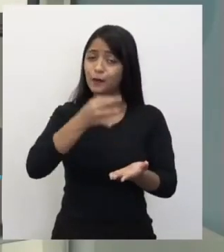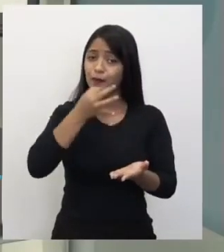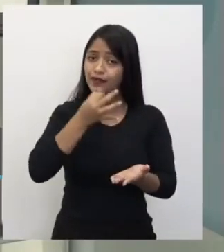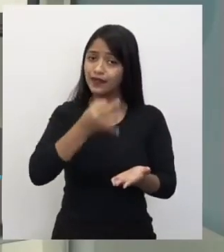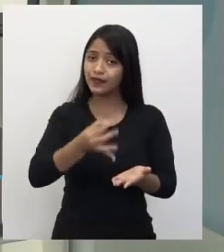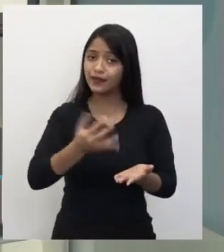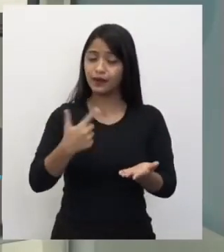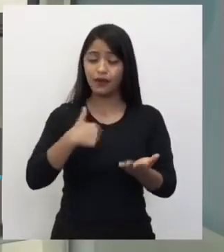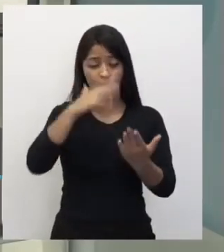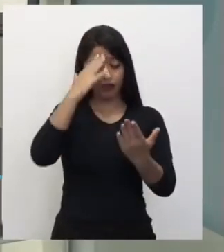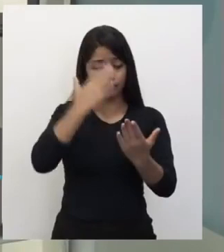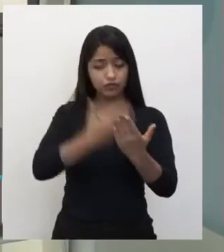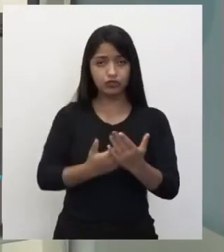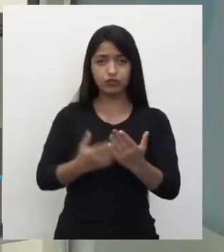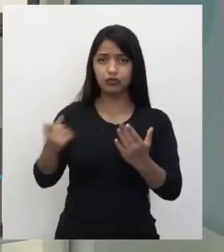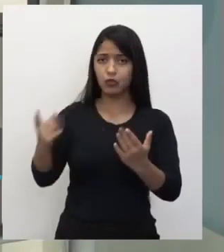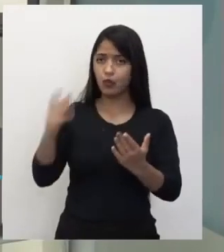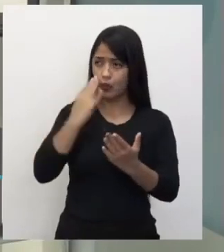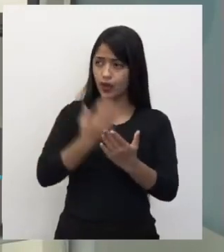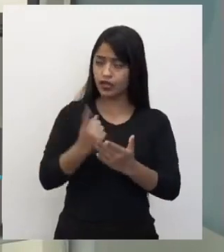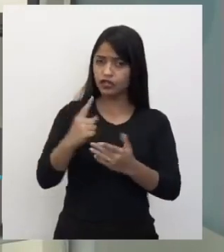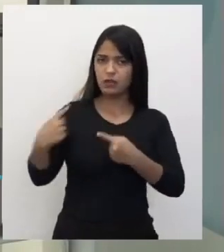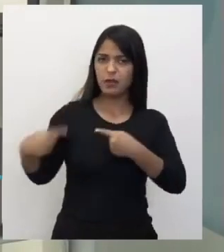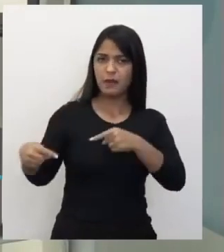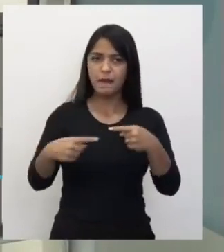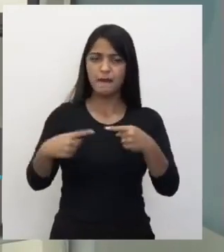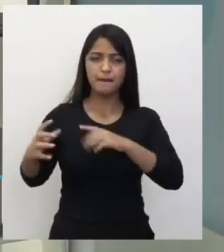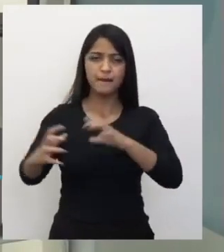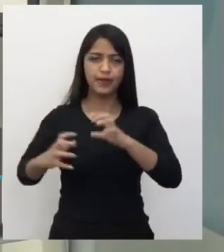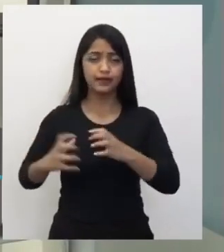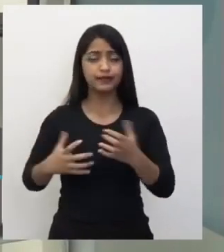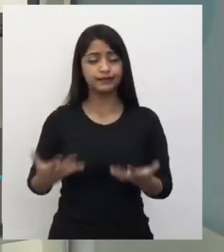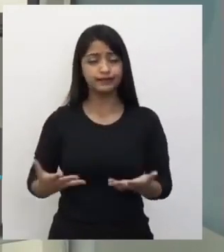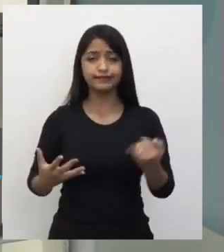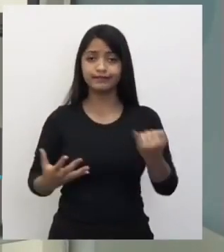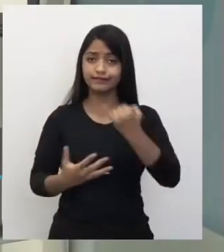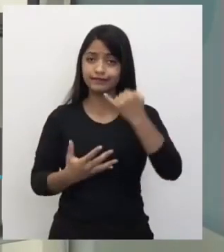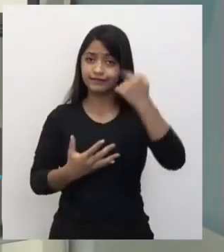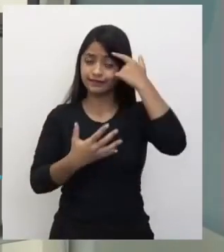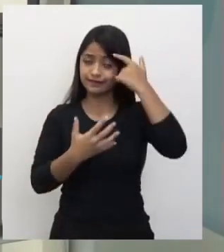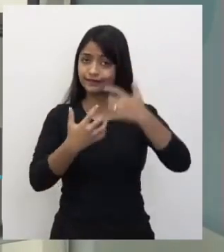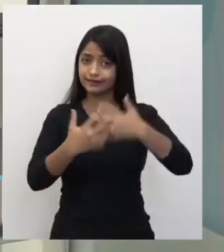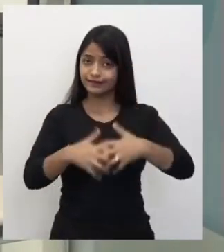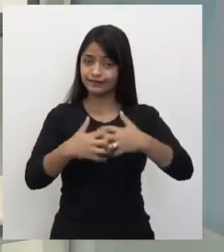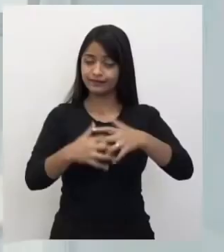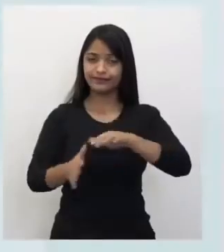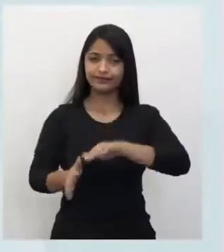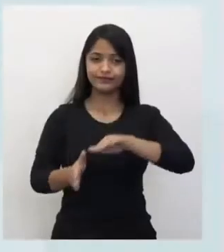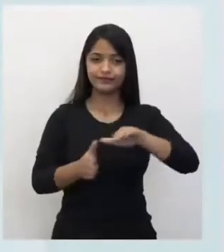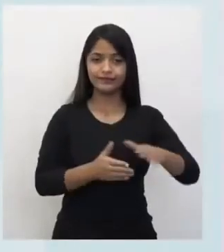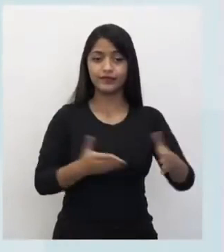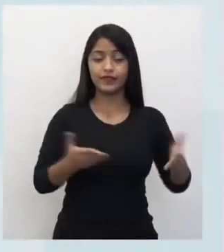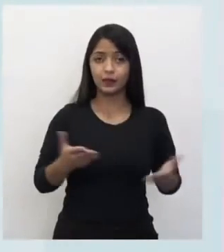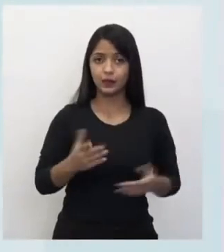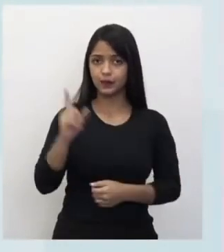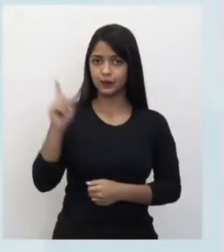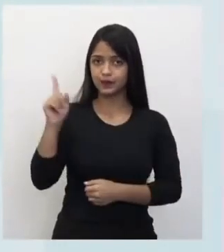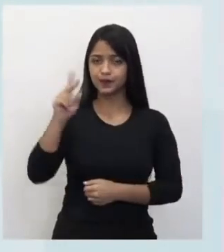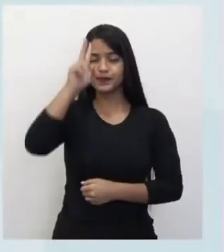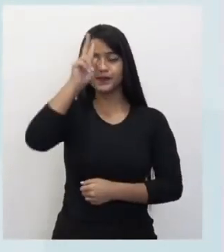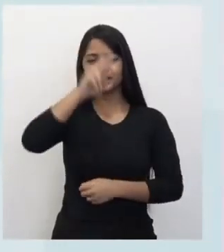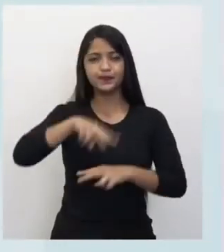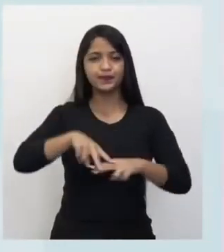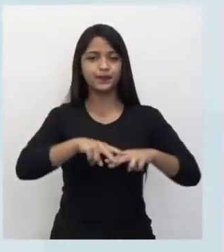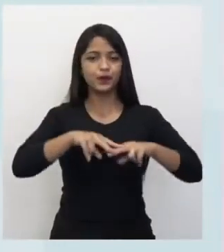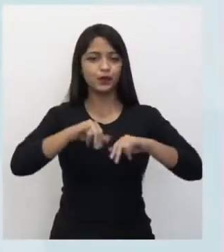que é real, e não é, é só uma opinião. Então, a gente tem que refletir sobre isso. Aí é o seguinte, Tem aí, ó, relembrando a notícia, gênero textual